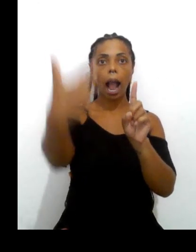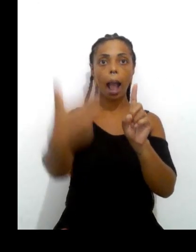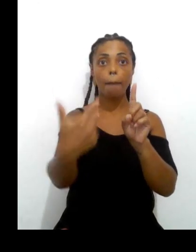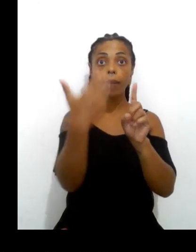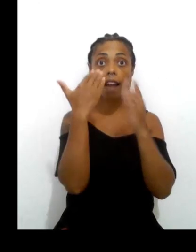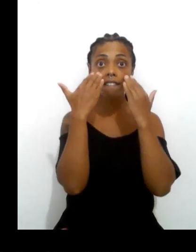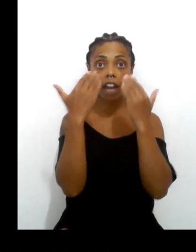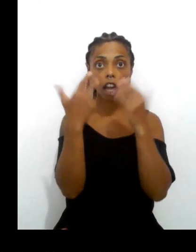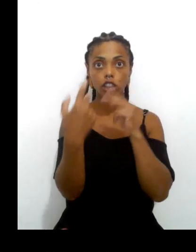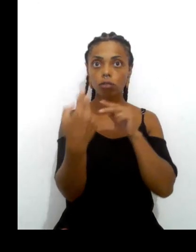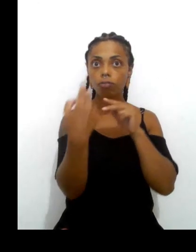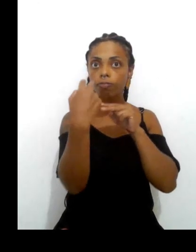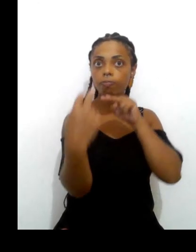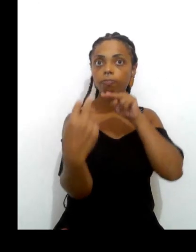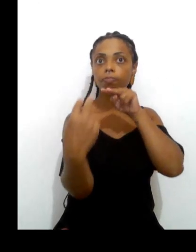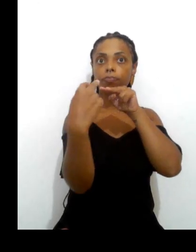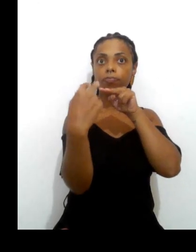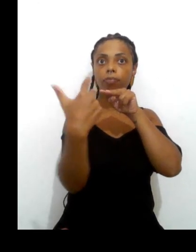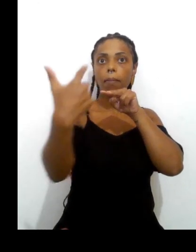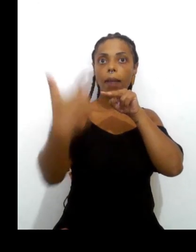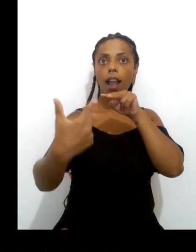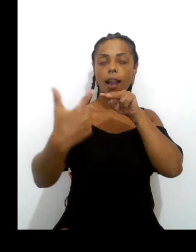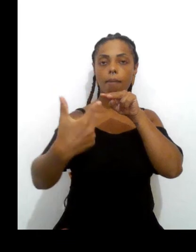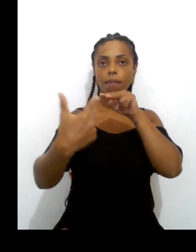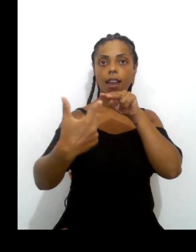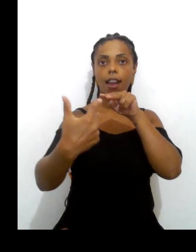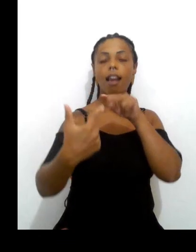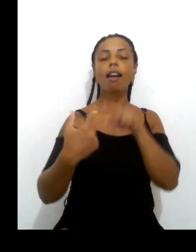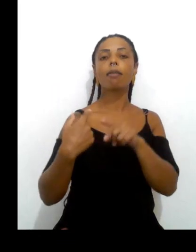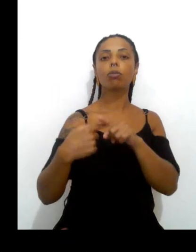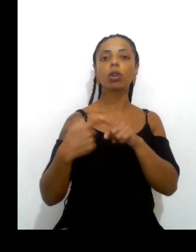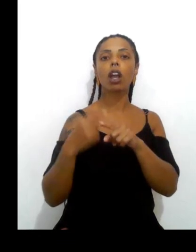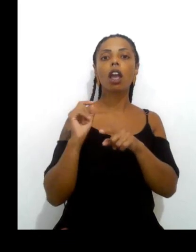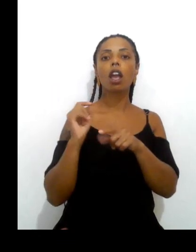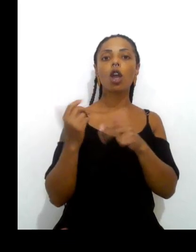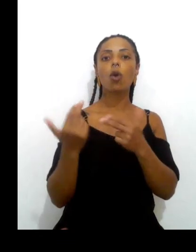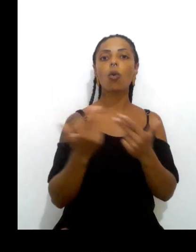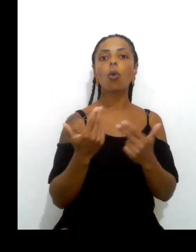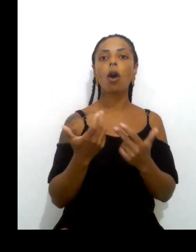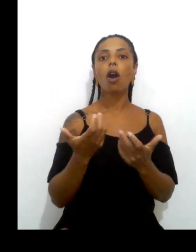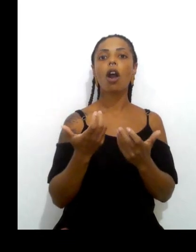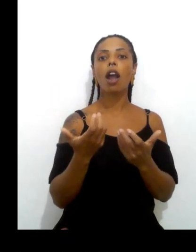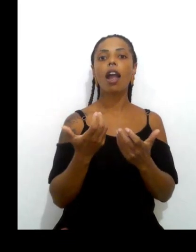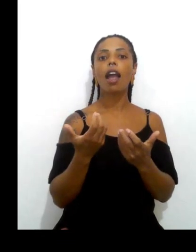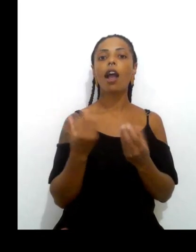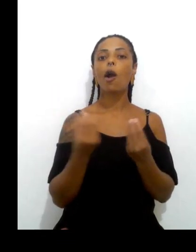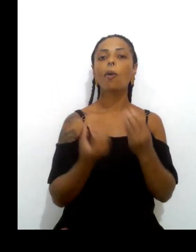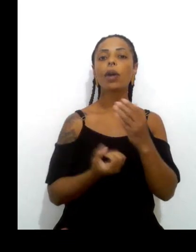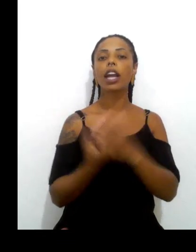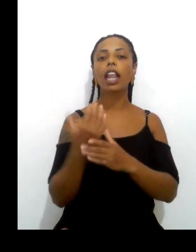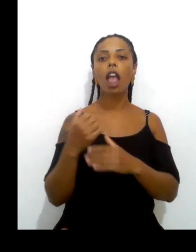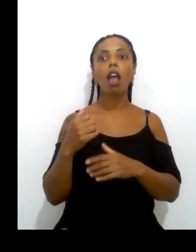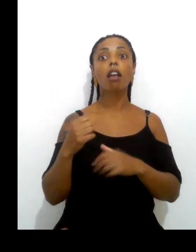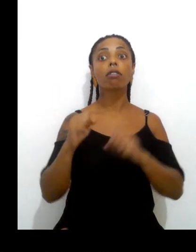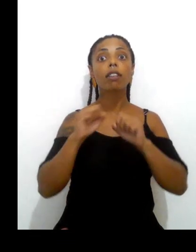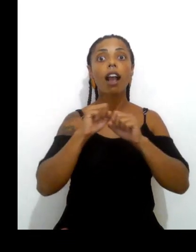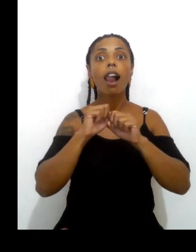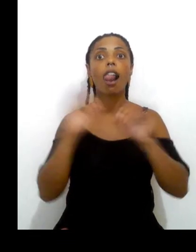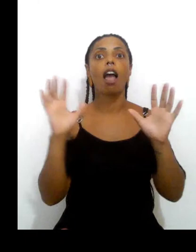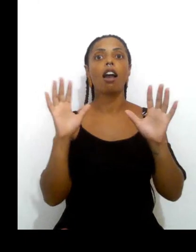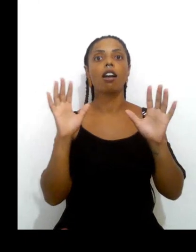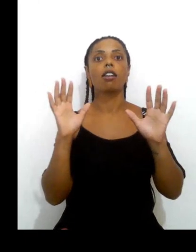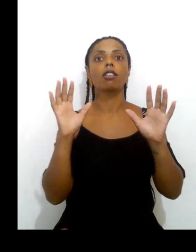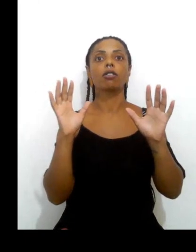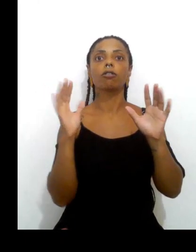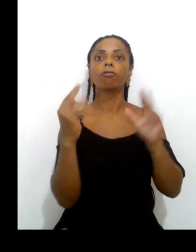direto a ideia era criar na frente da câmera aquilo que criou descreveu como um espaço Claro linhas